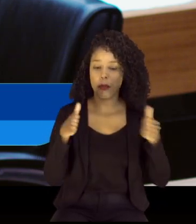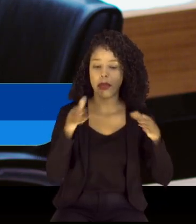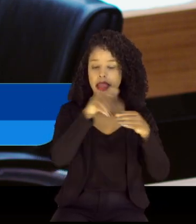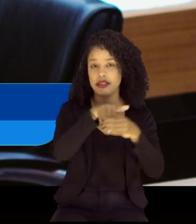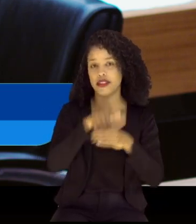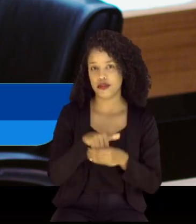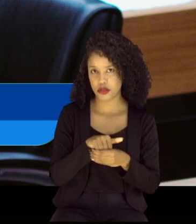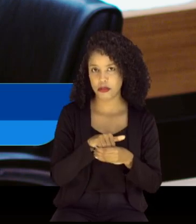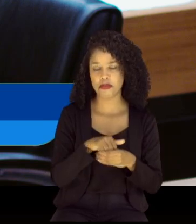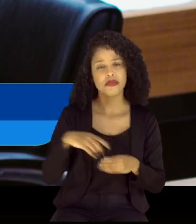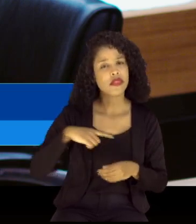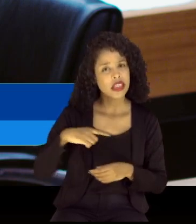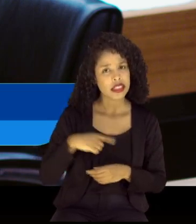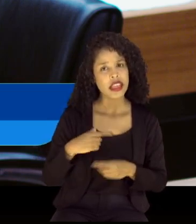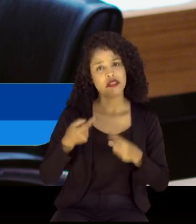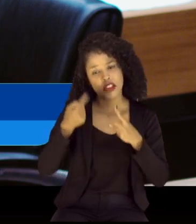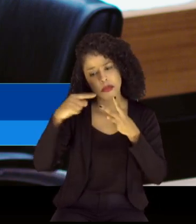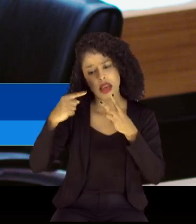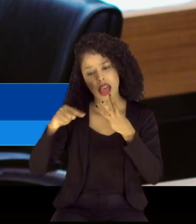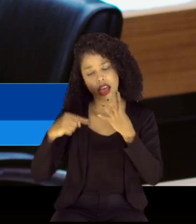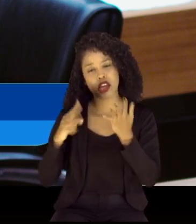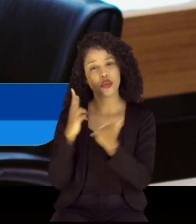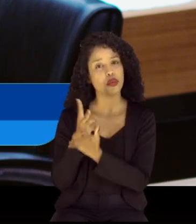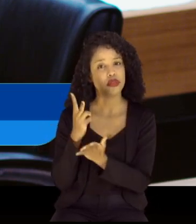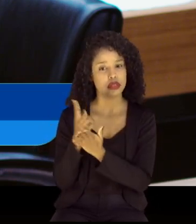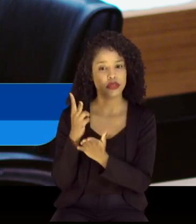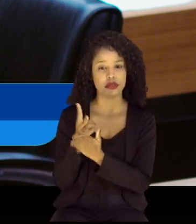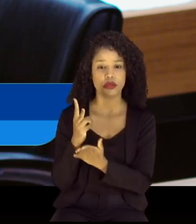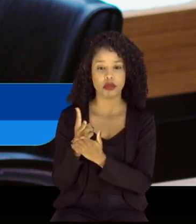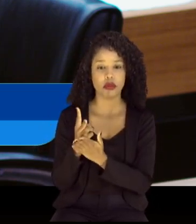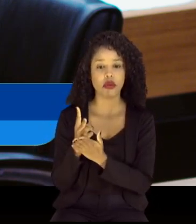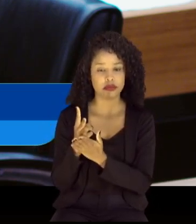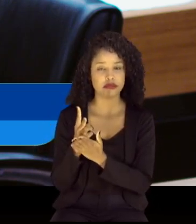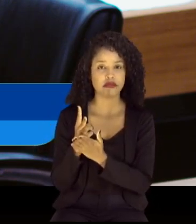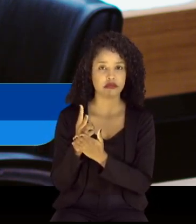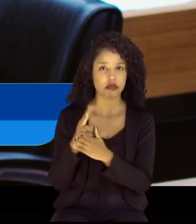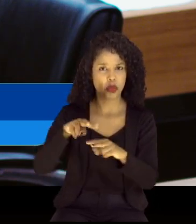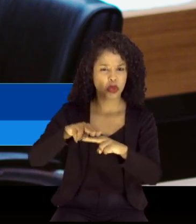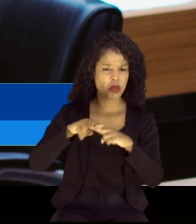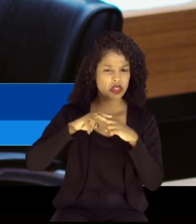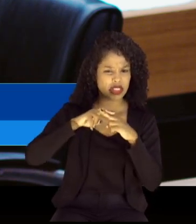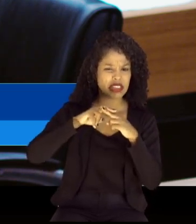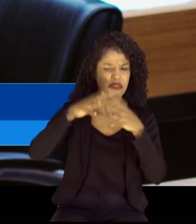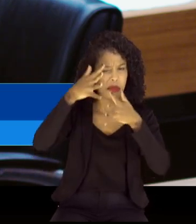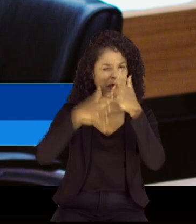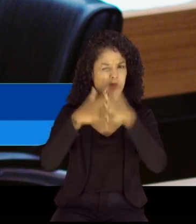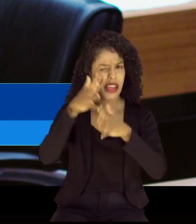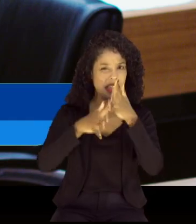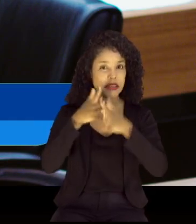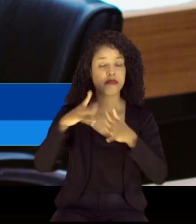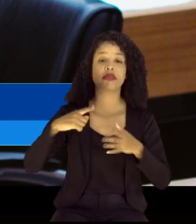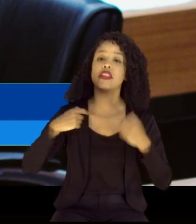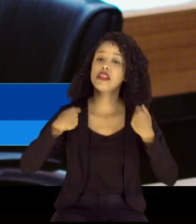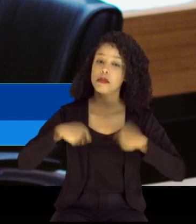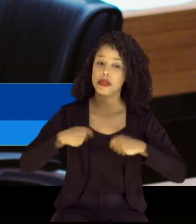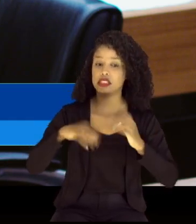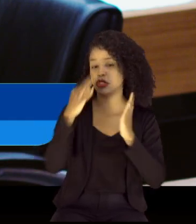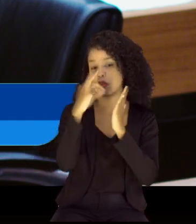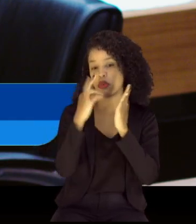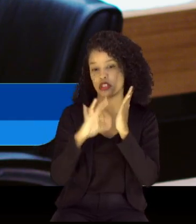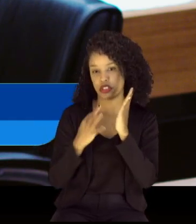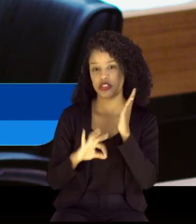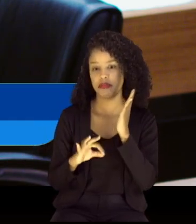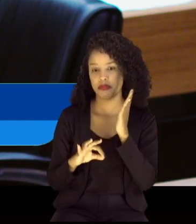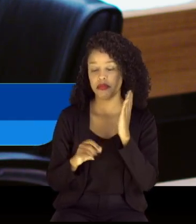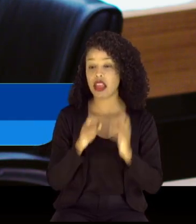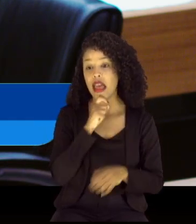outras permaneceram com um grau de distorção muito grande, que foi o que foi corrigido, tem que ser corrigido. Muita coisa para ser corrigida